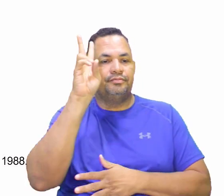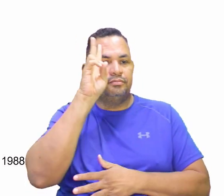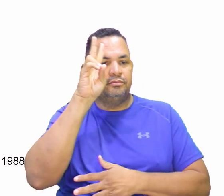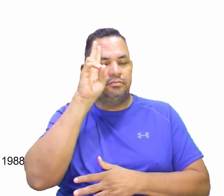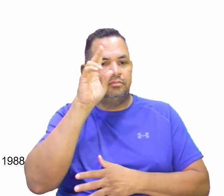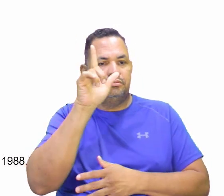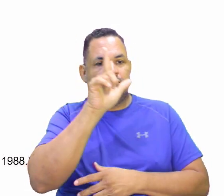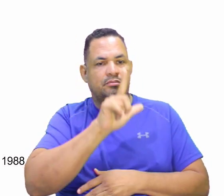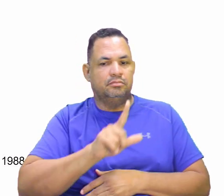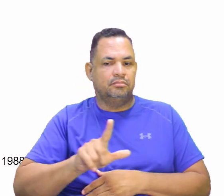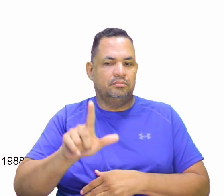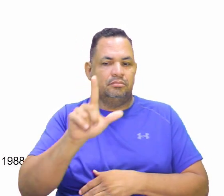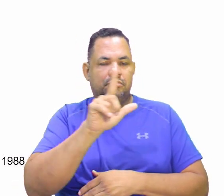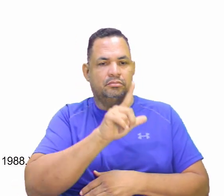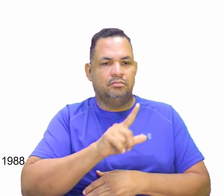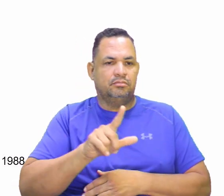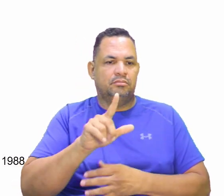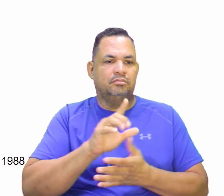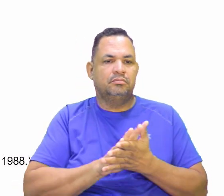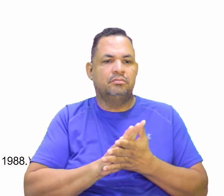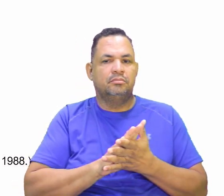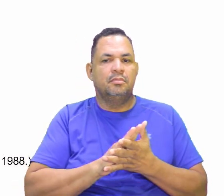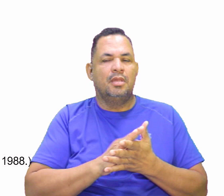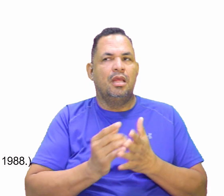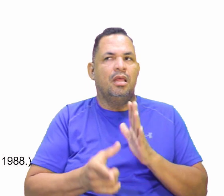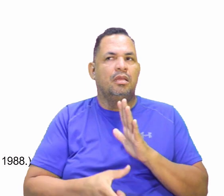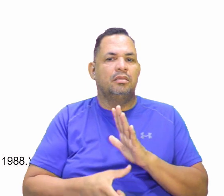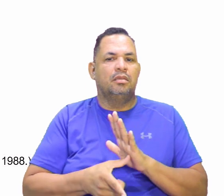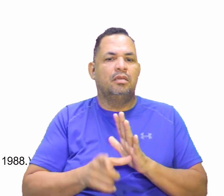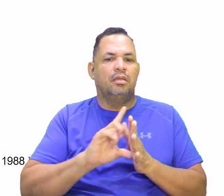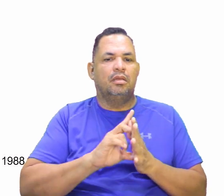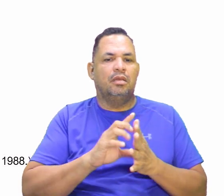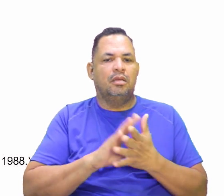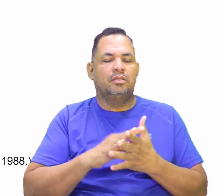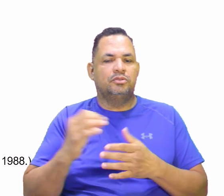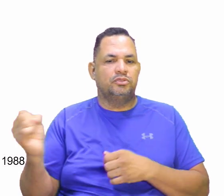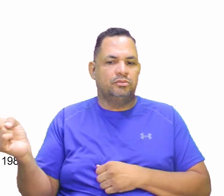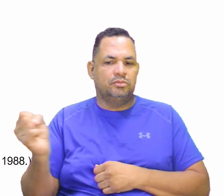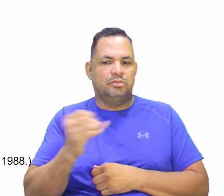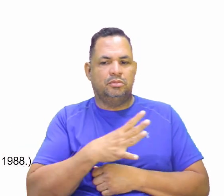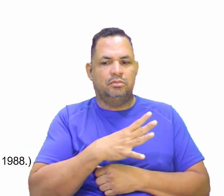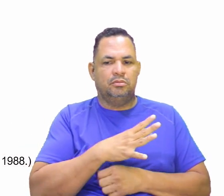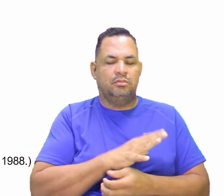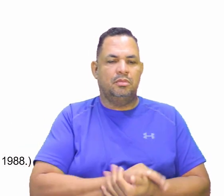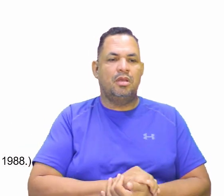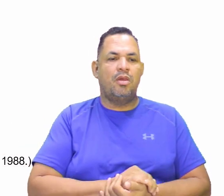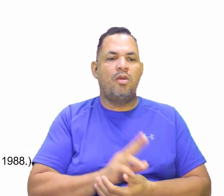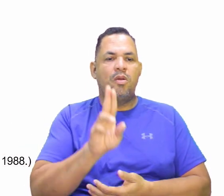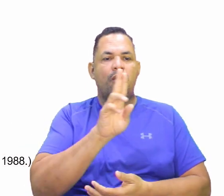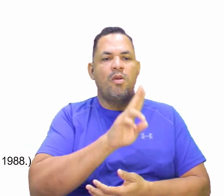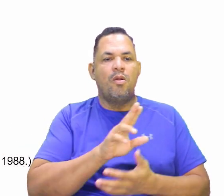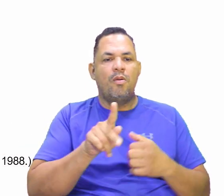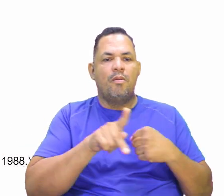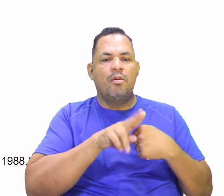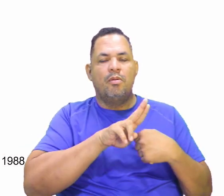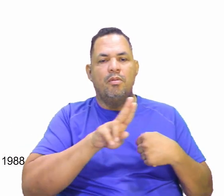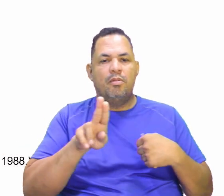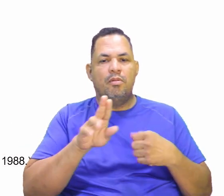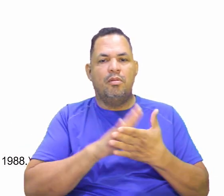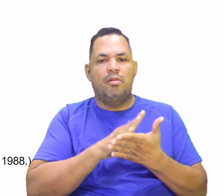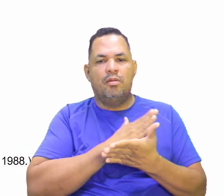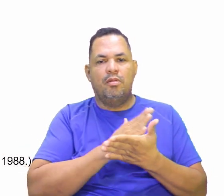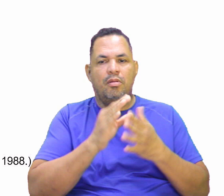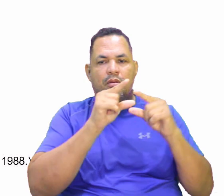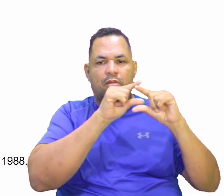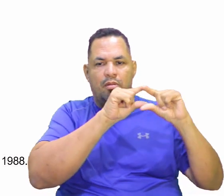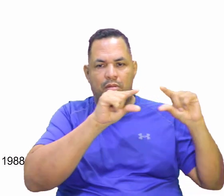literatura, o grande Oswald de Andrade, lá do pré-modernismo. Isso. O uso do pronome átono no